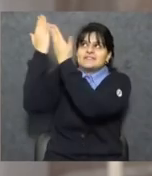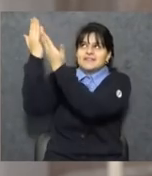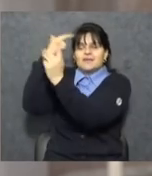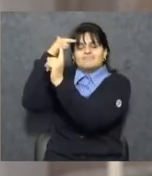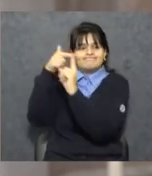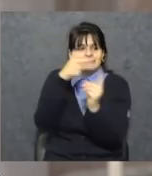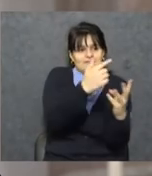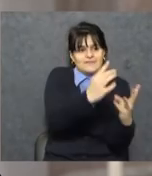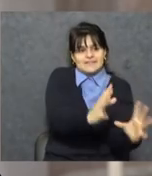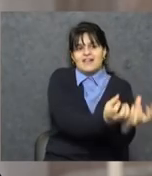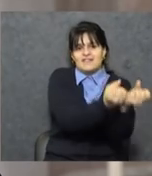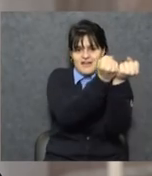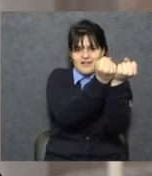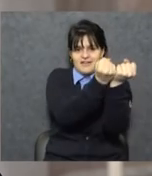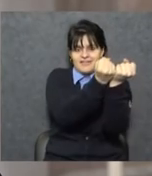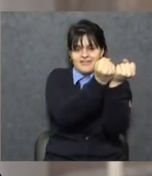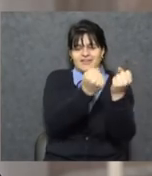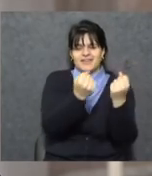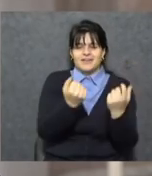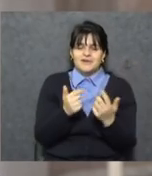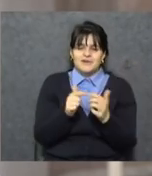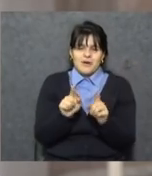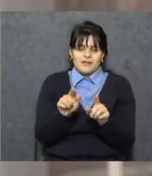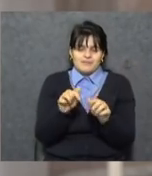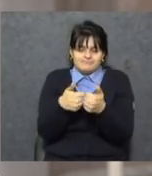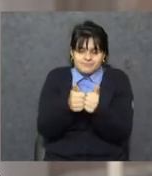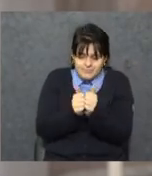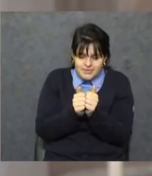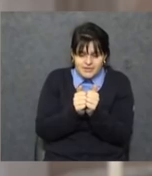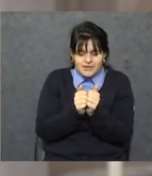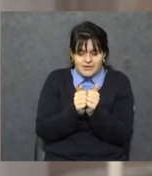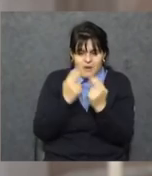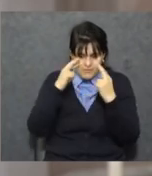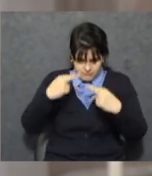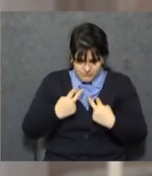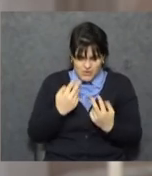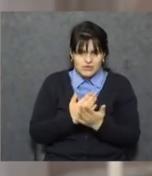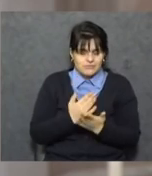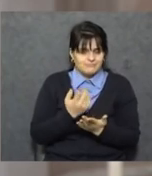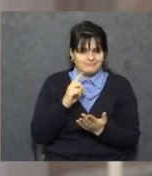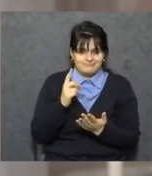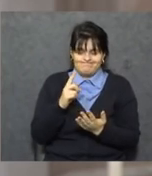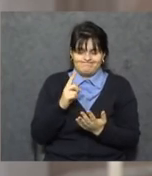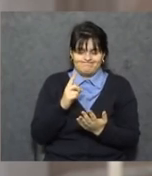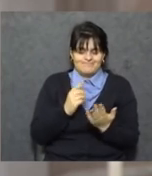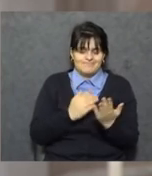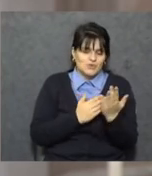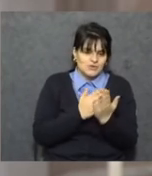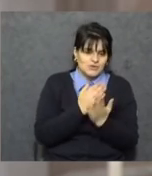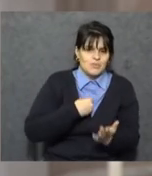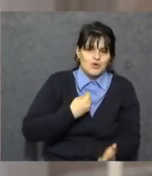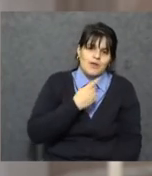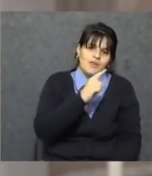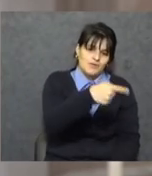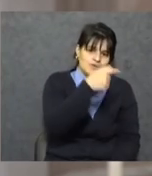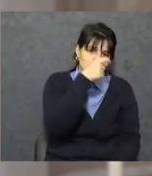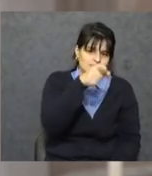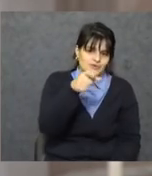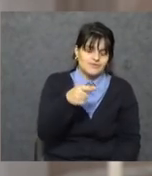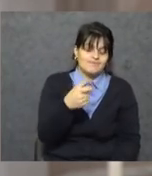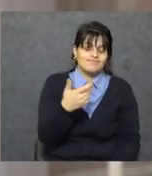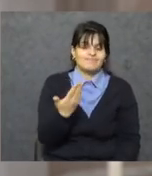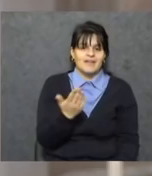si mesma. Caros irmãos e irmãs, aprendamos